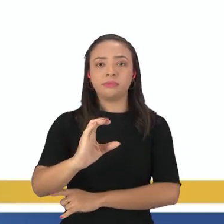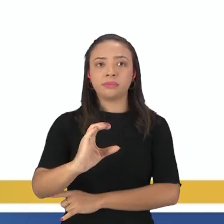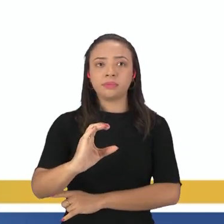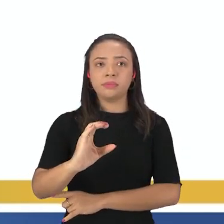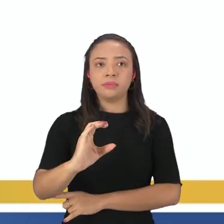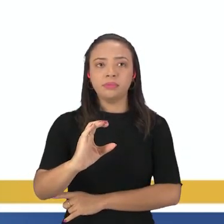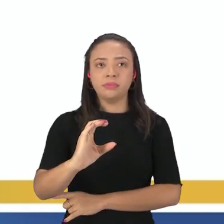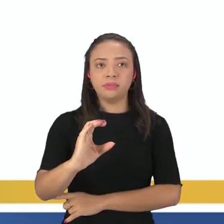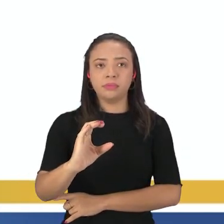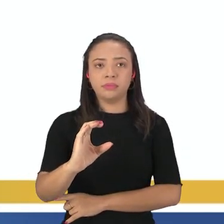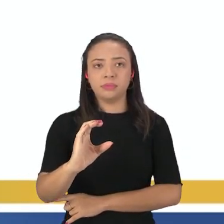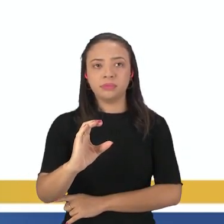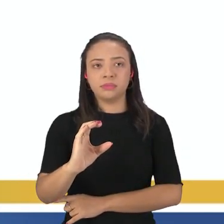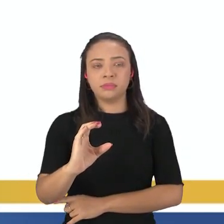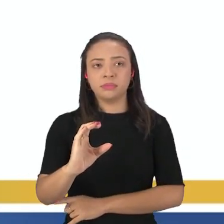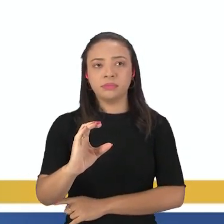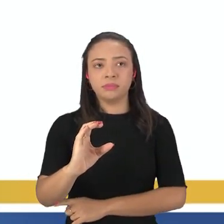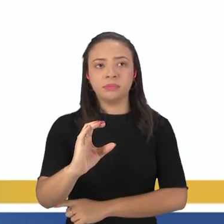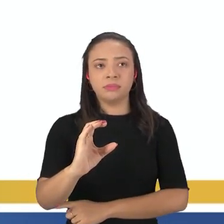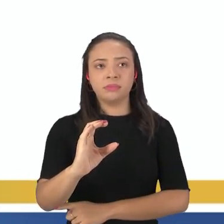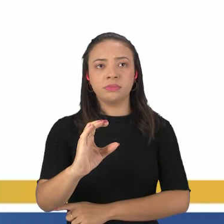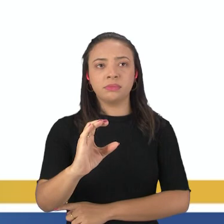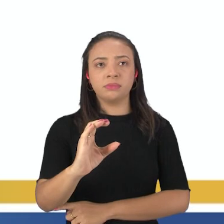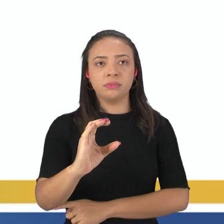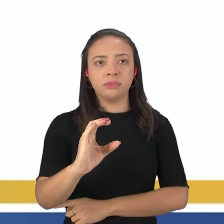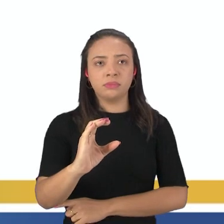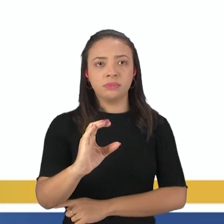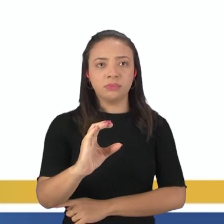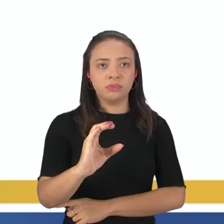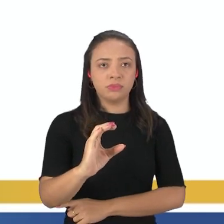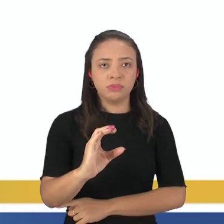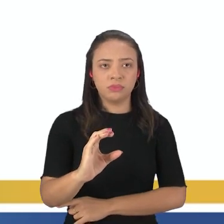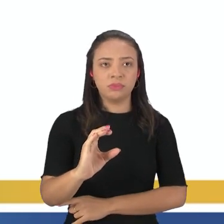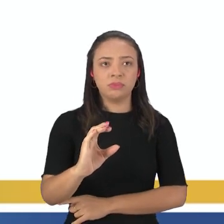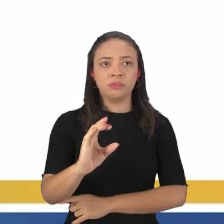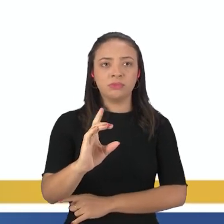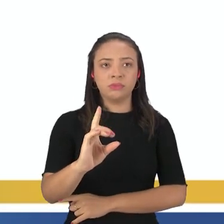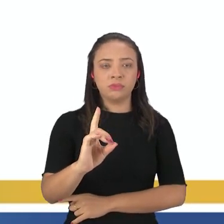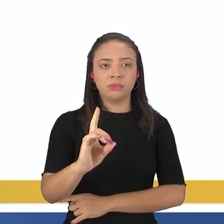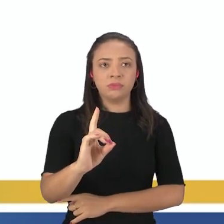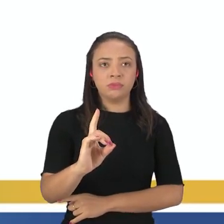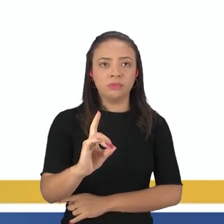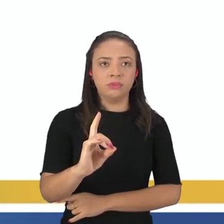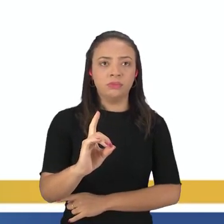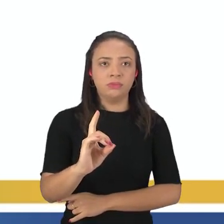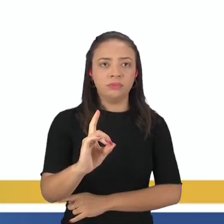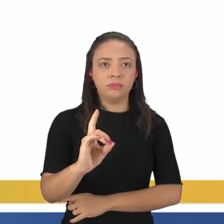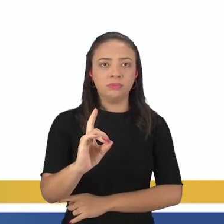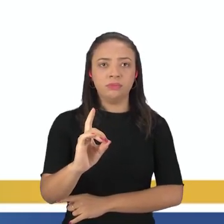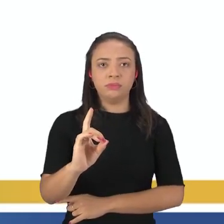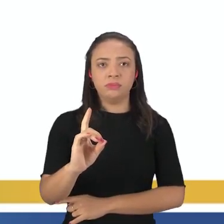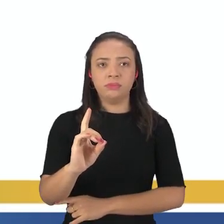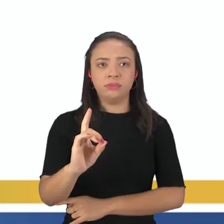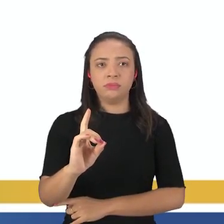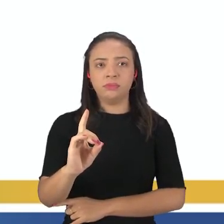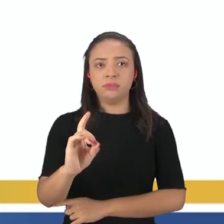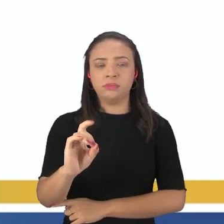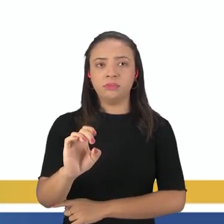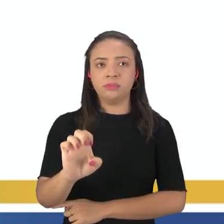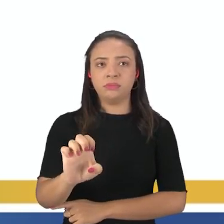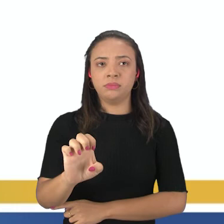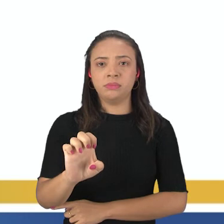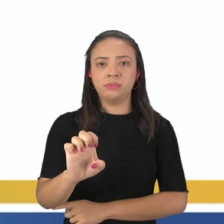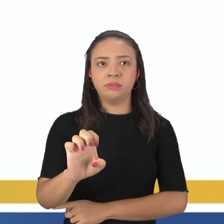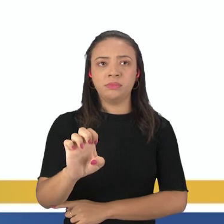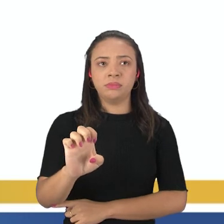gostosa. C. Necessário, proibida e gostoso. Ou D. Necessária, proibido, gostosa.